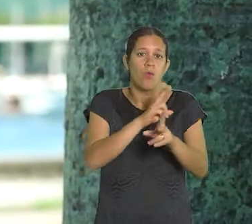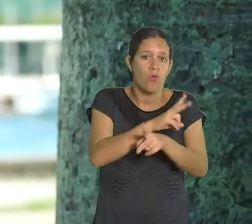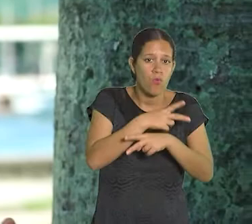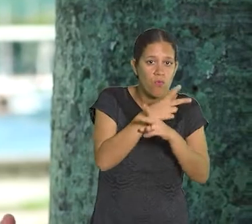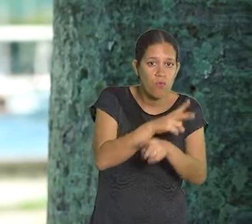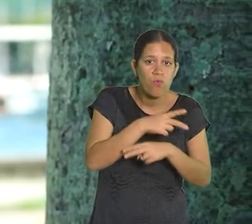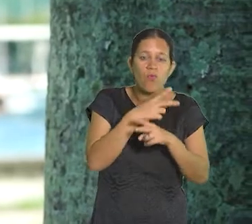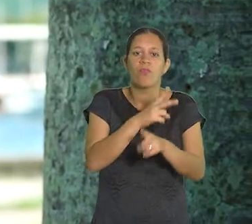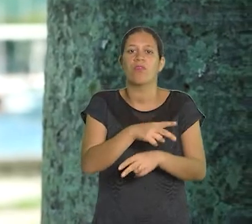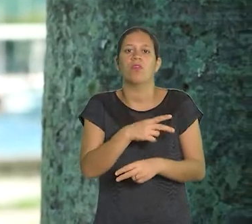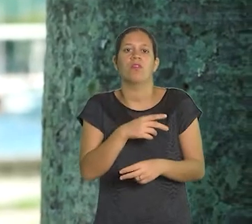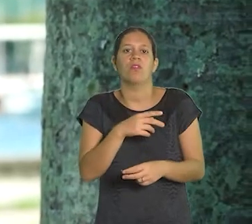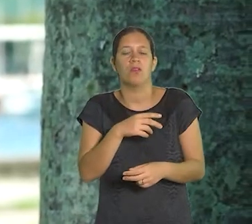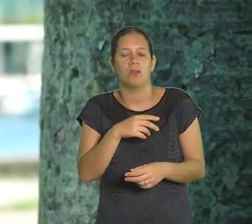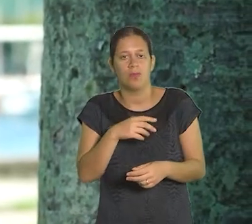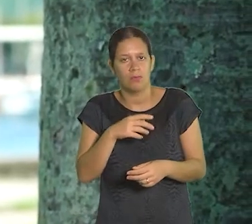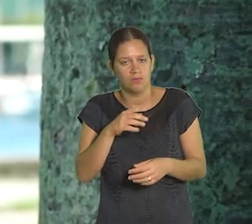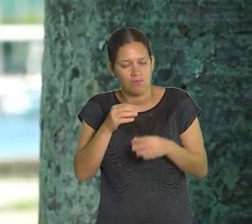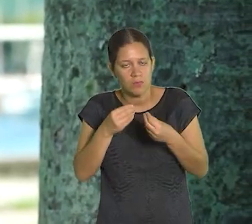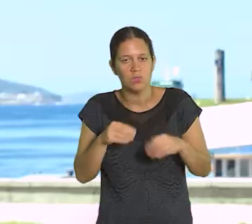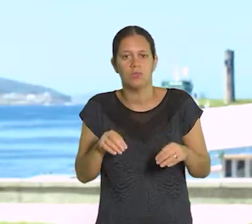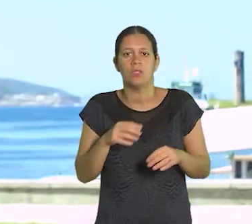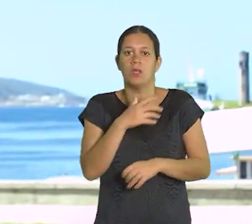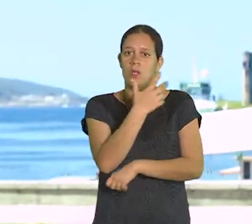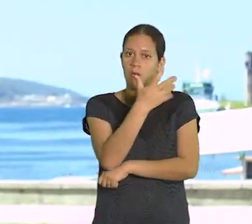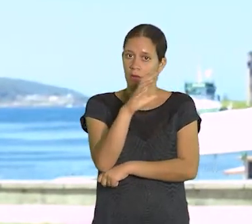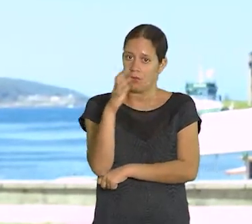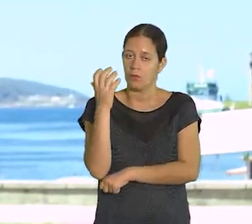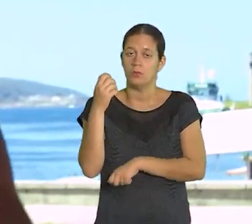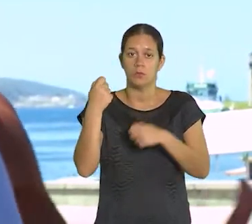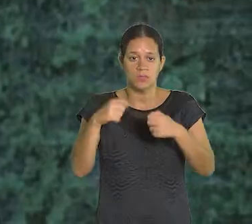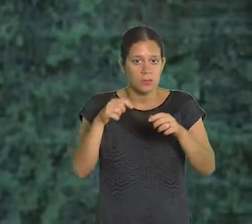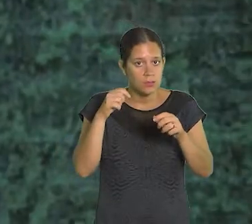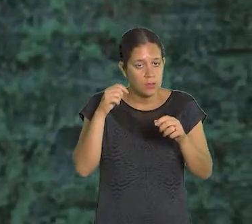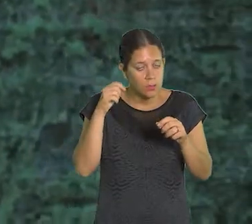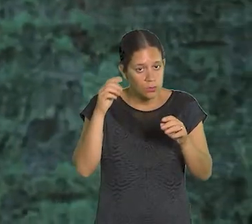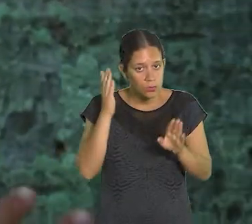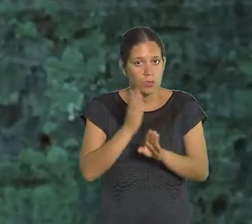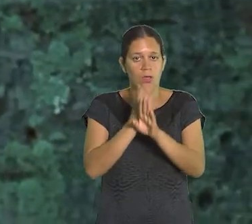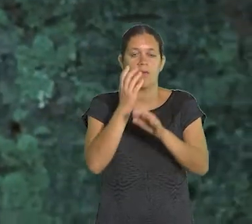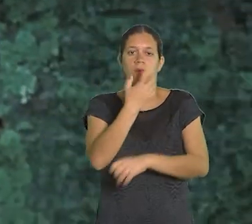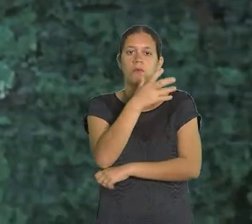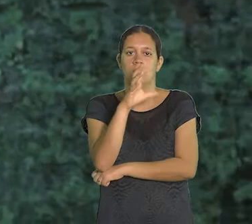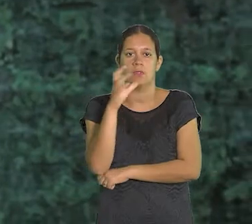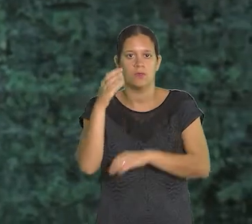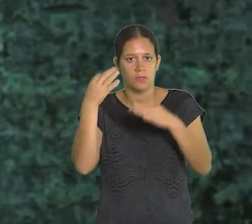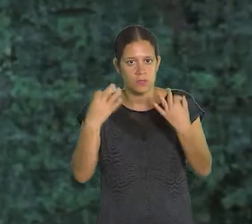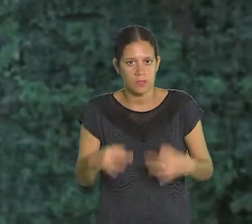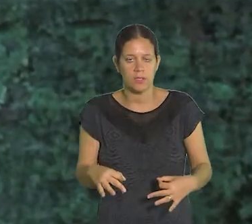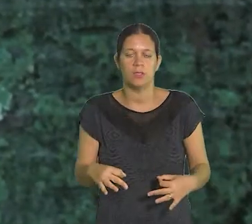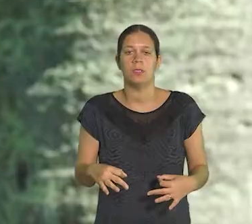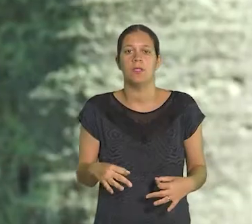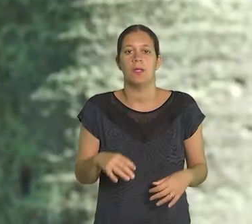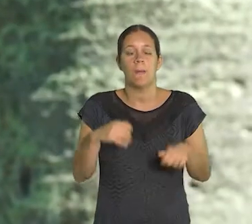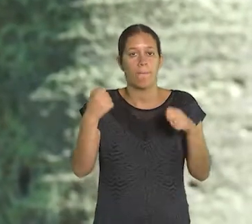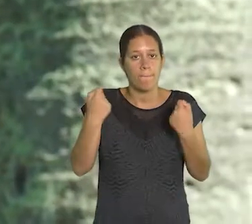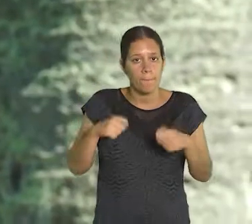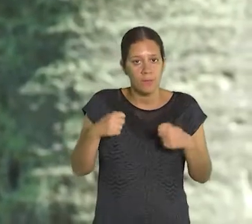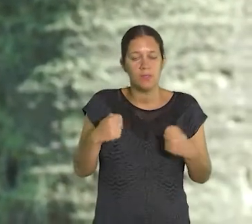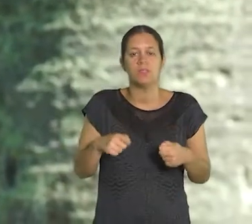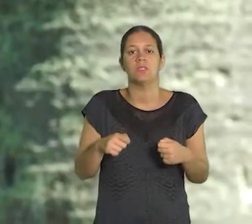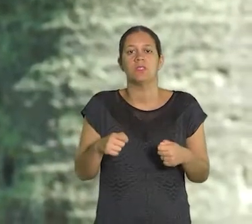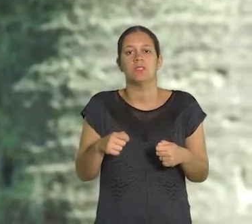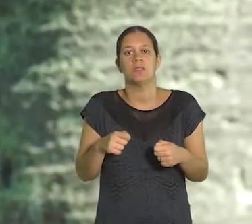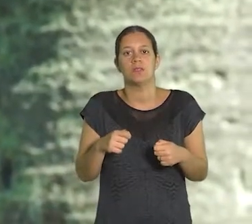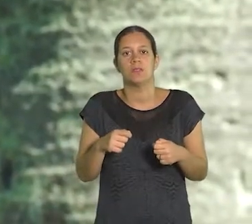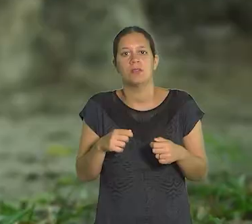forças 10 vezes maiores que os próprios slacklines. Então, escolhendo a árvore certa não vai ter problema nenhum. Agora que a gente sabe escolher a árvore